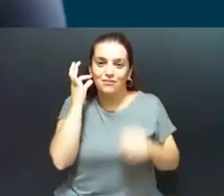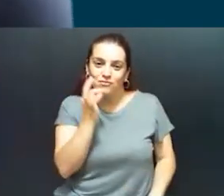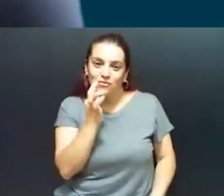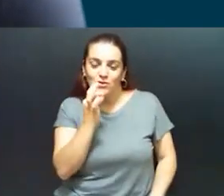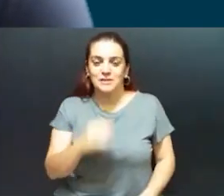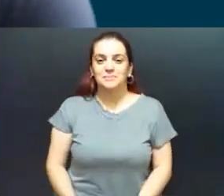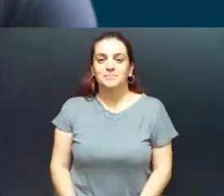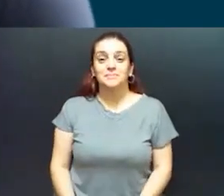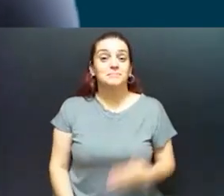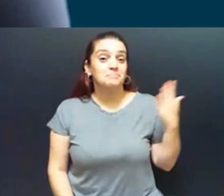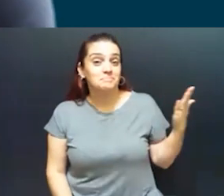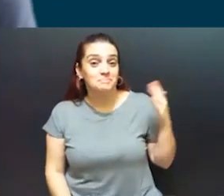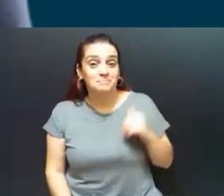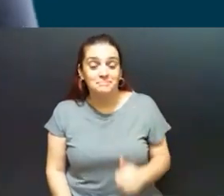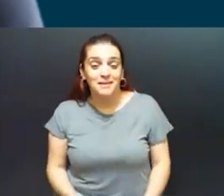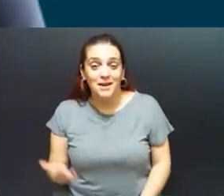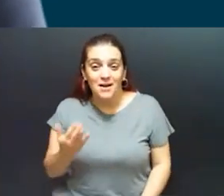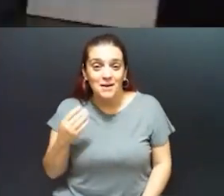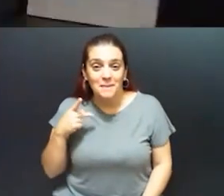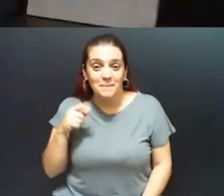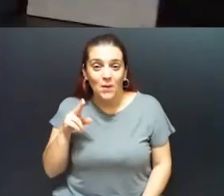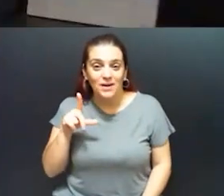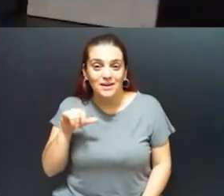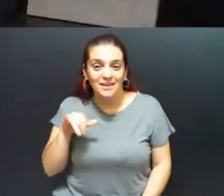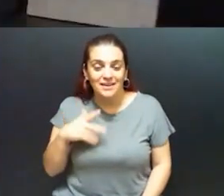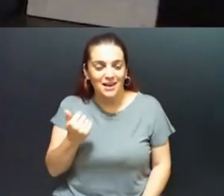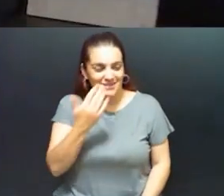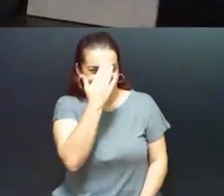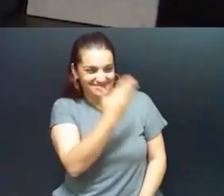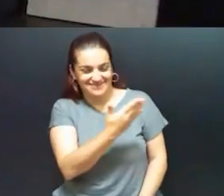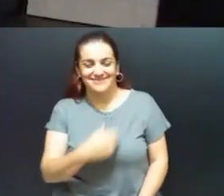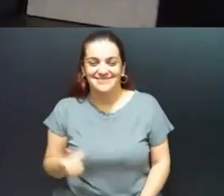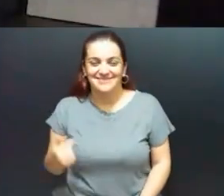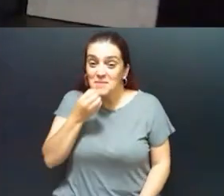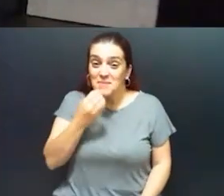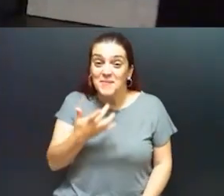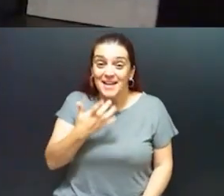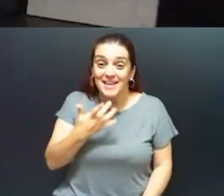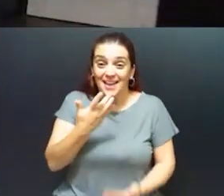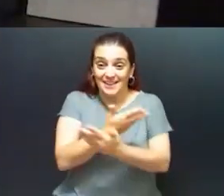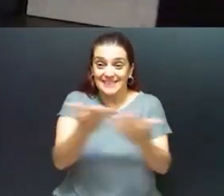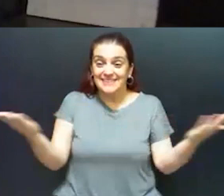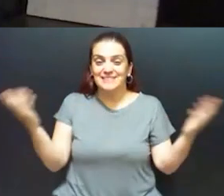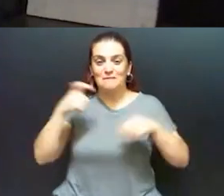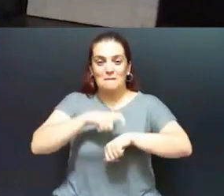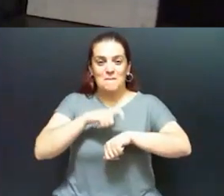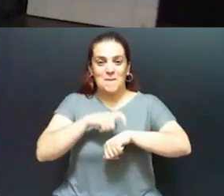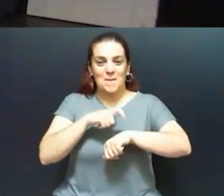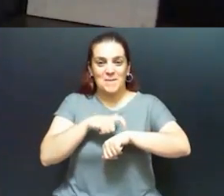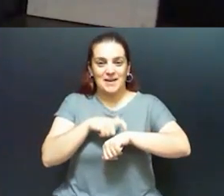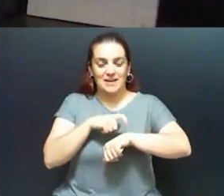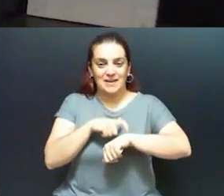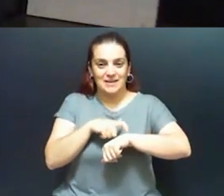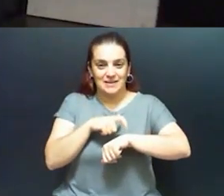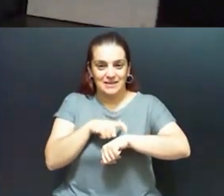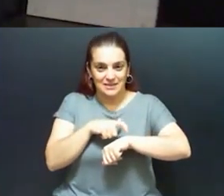E Paulinha? Ai, obrigada, Lubinha. Boa tarde a todas. Nesse momento aí, o almocinho já quase